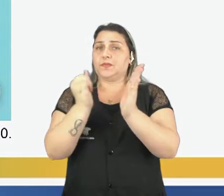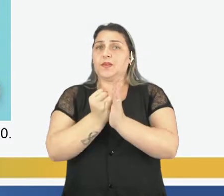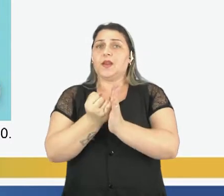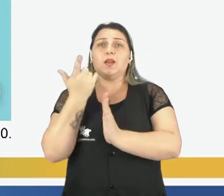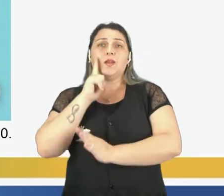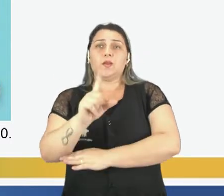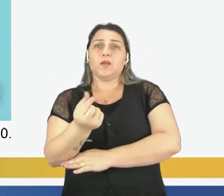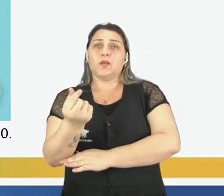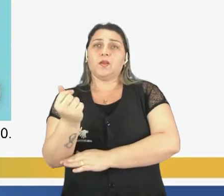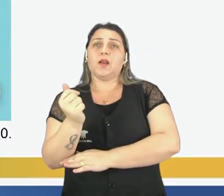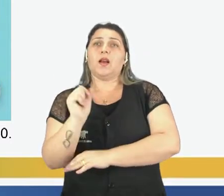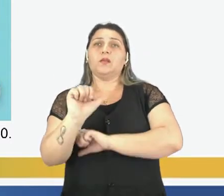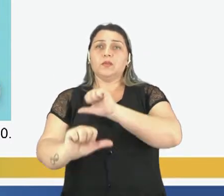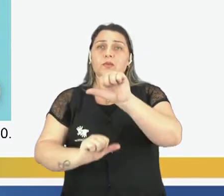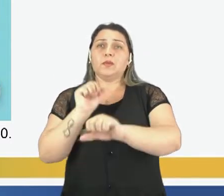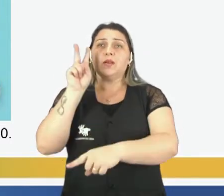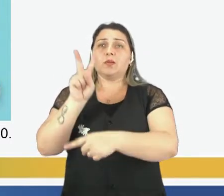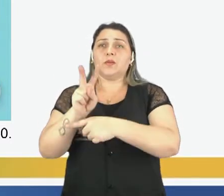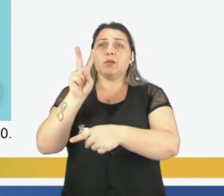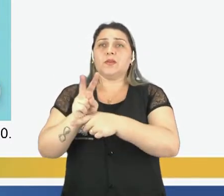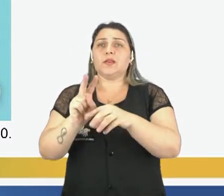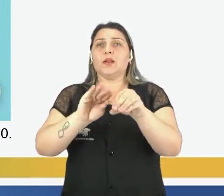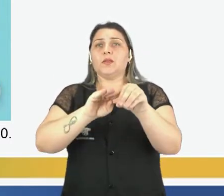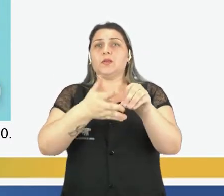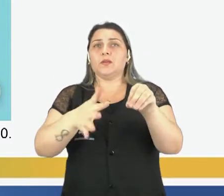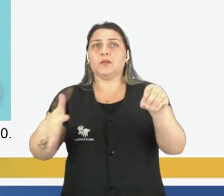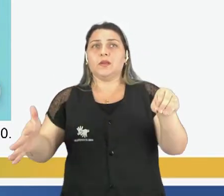será revertida para a preservação dos mares.